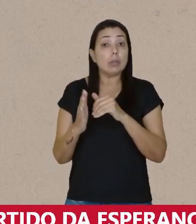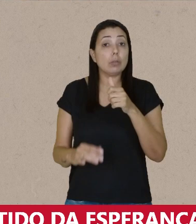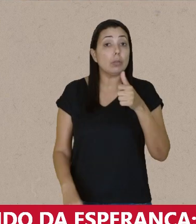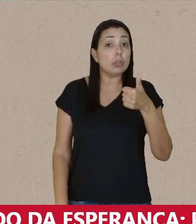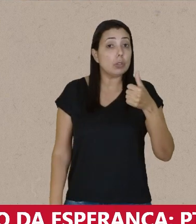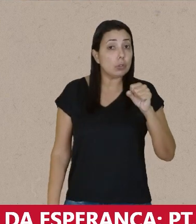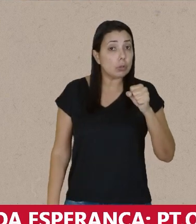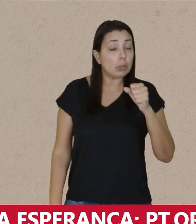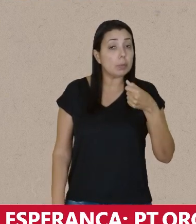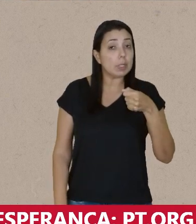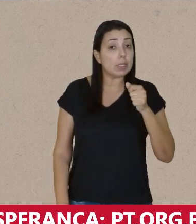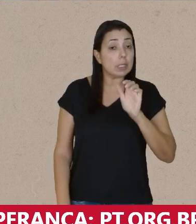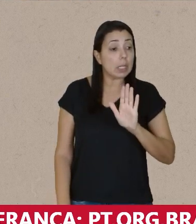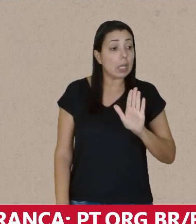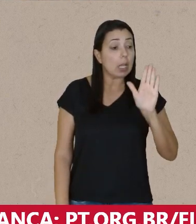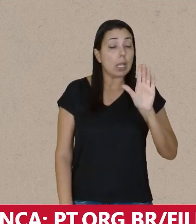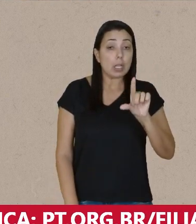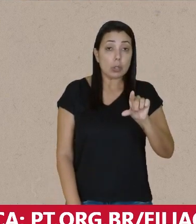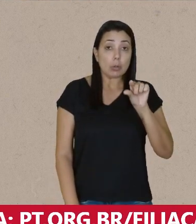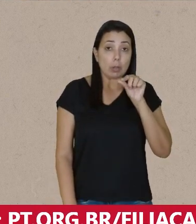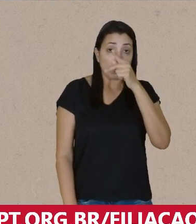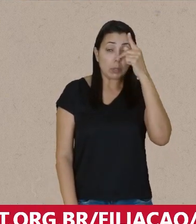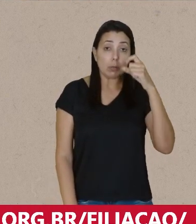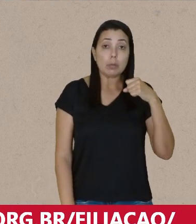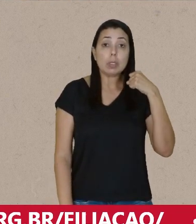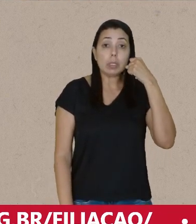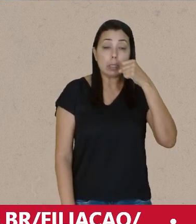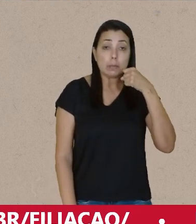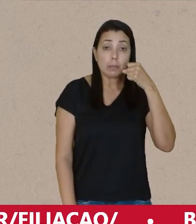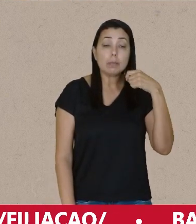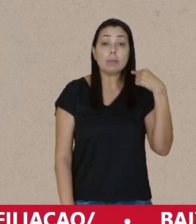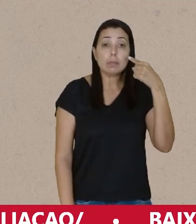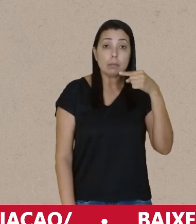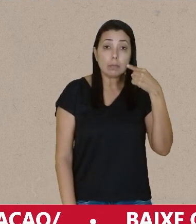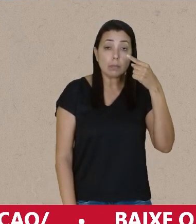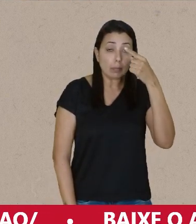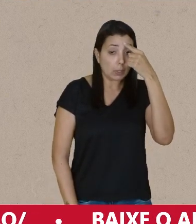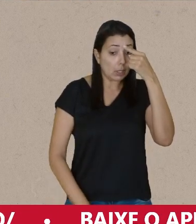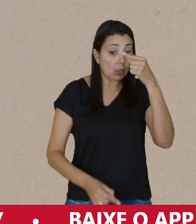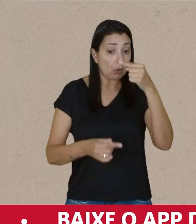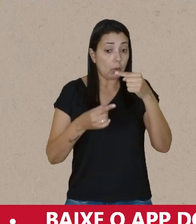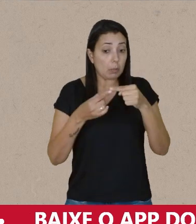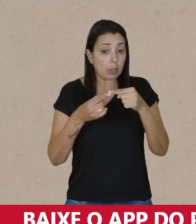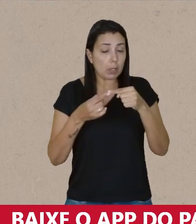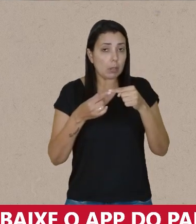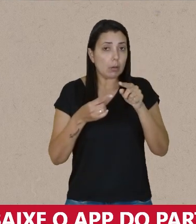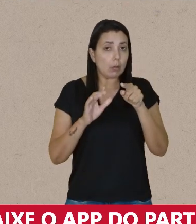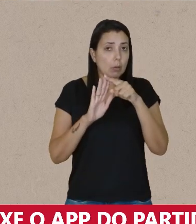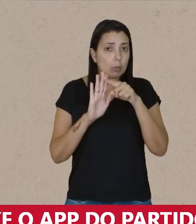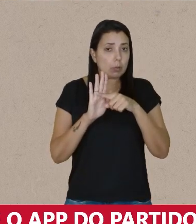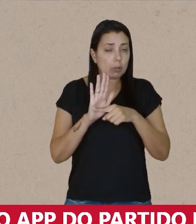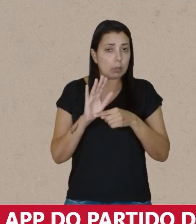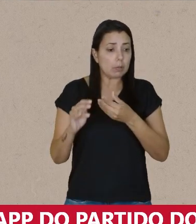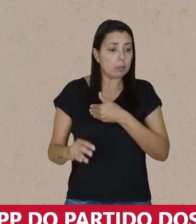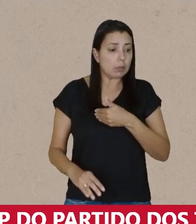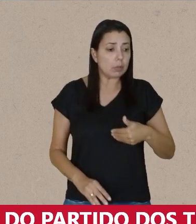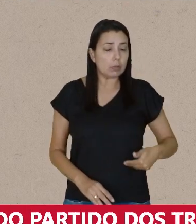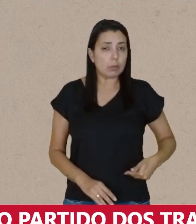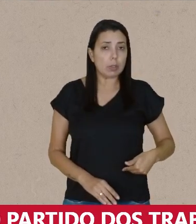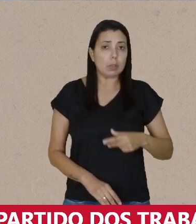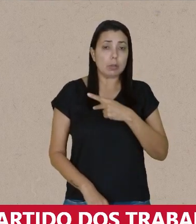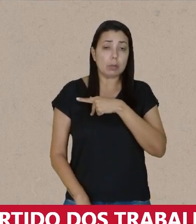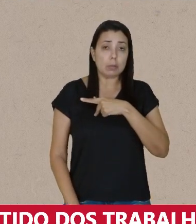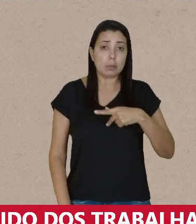é preciso eleger uma bancada de senadores e deputados que combine e concorde com o programa de governo do presidente